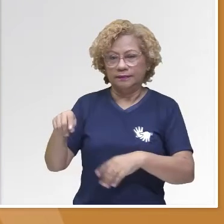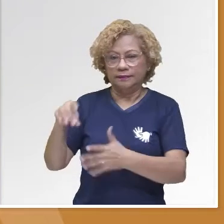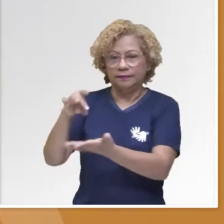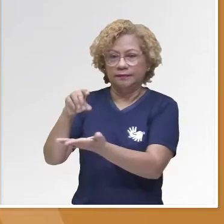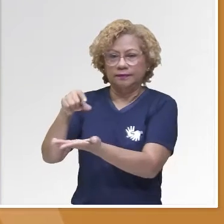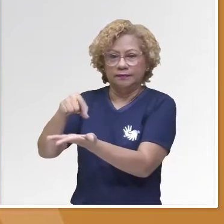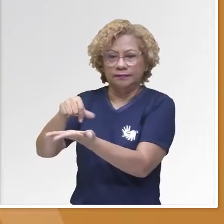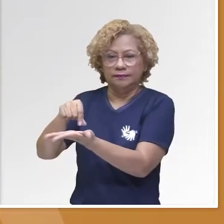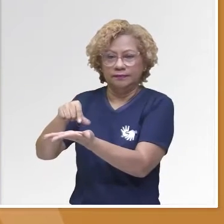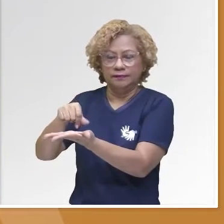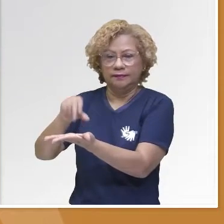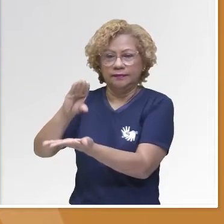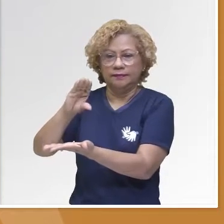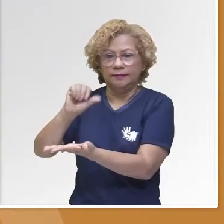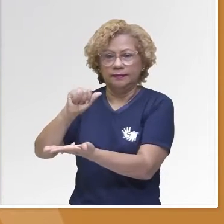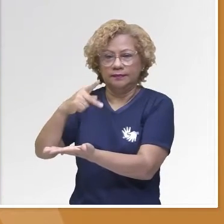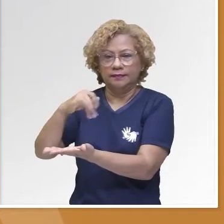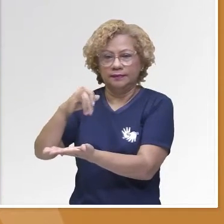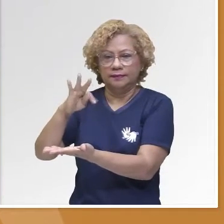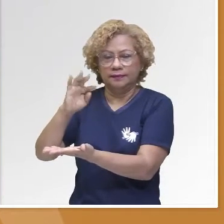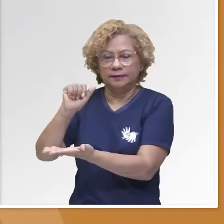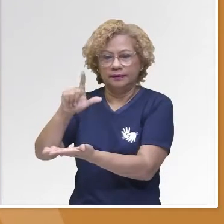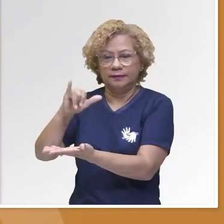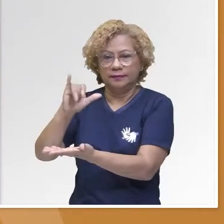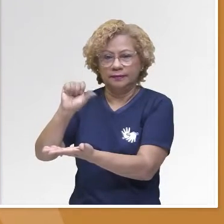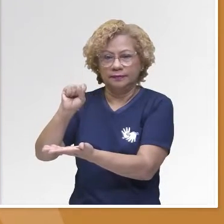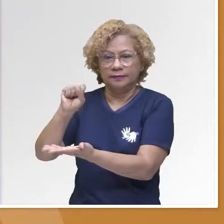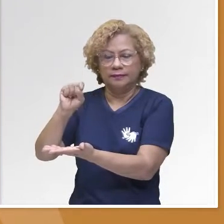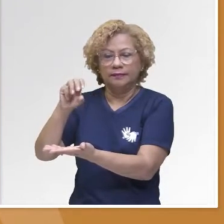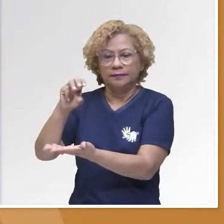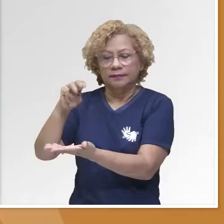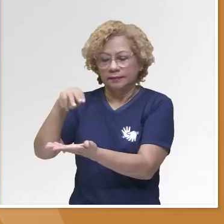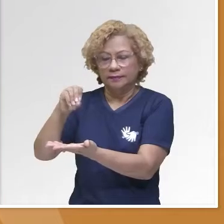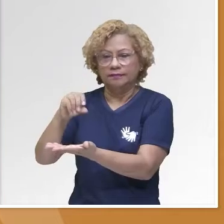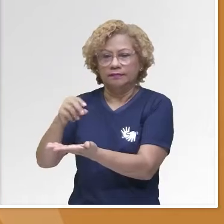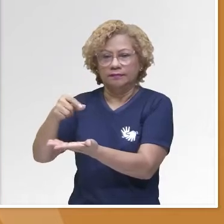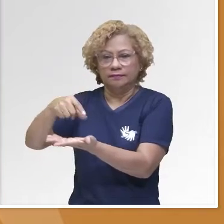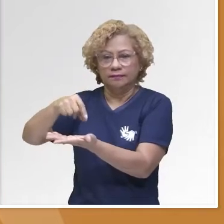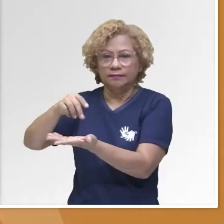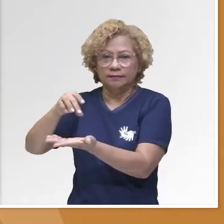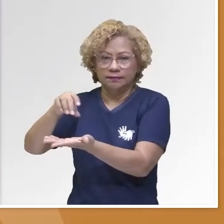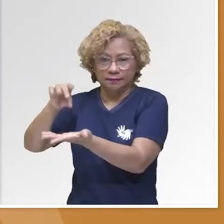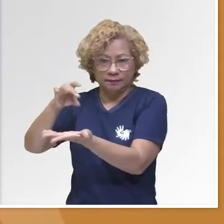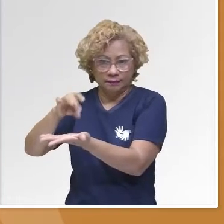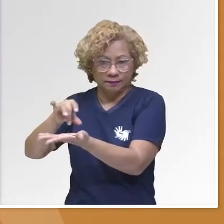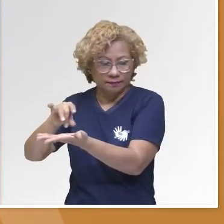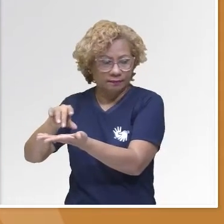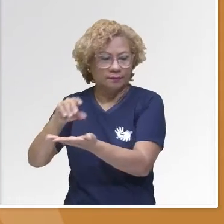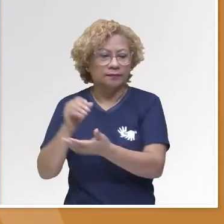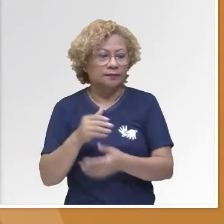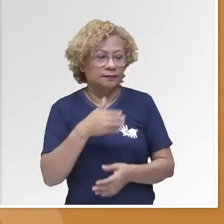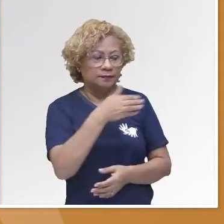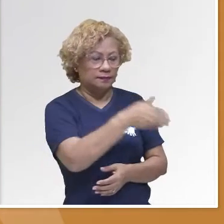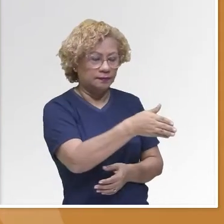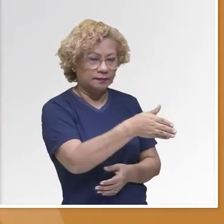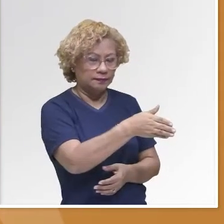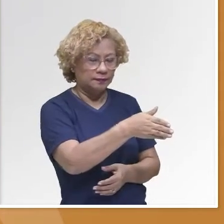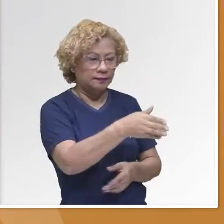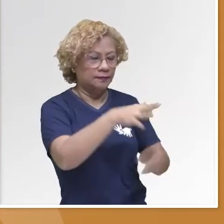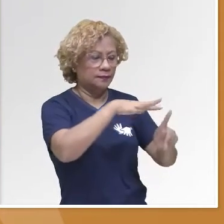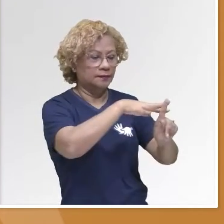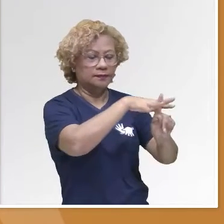mundo socialista, o mundo bipolar. Um seguiria o capitalismo e os